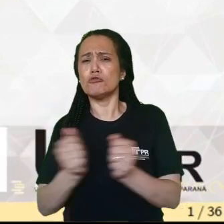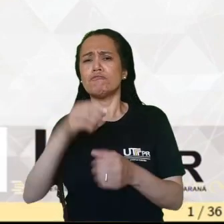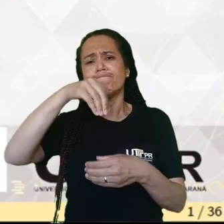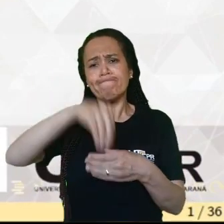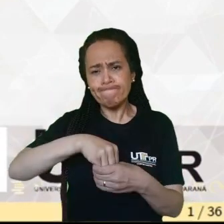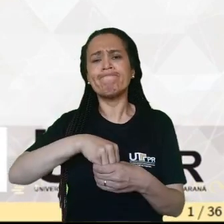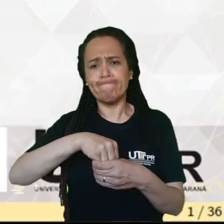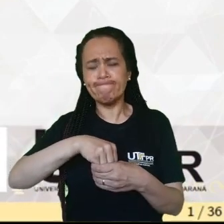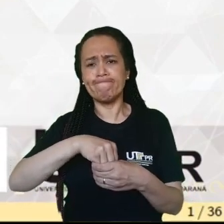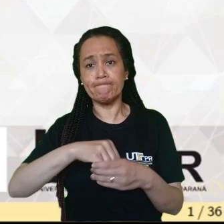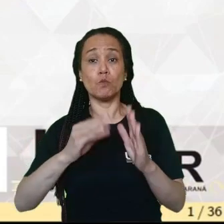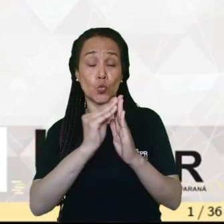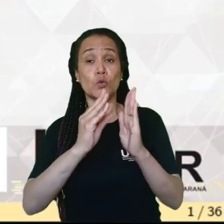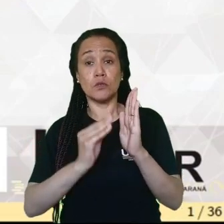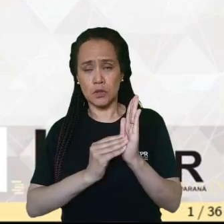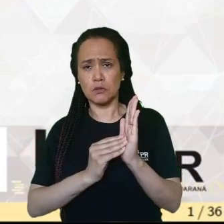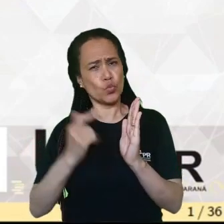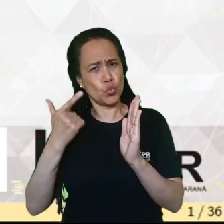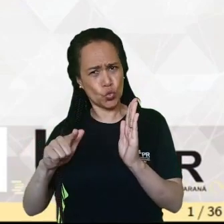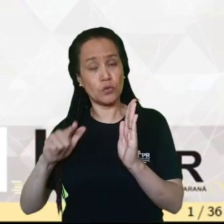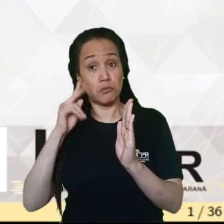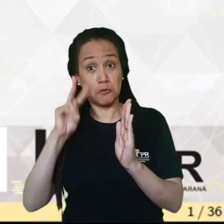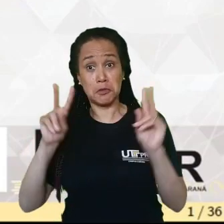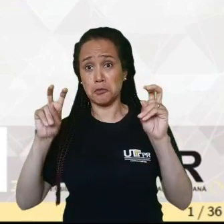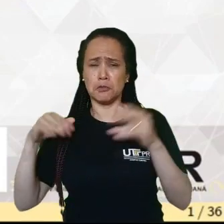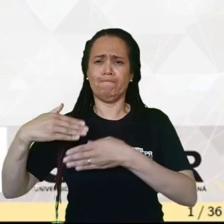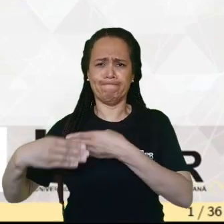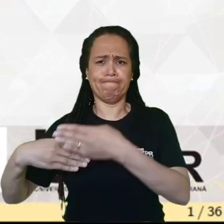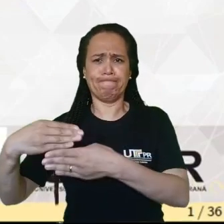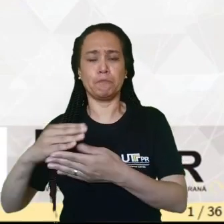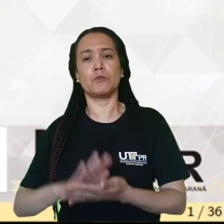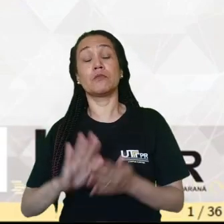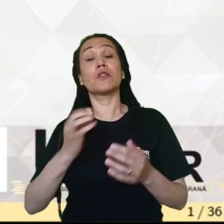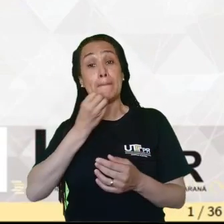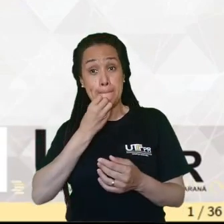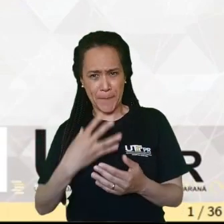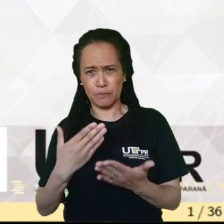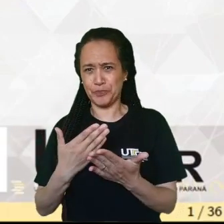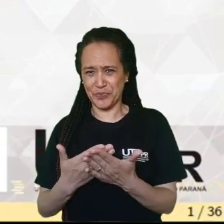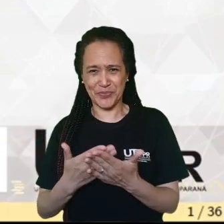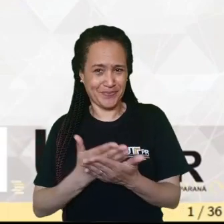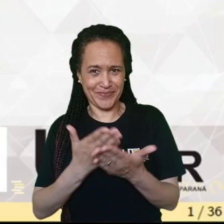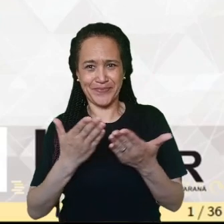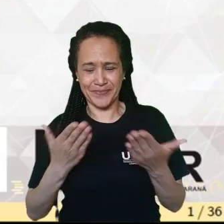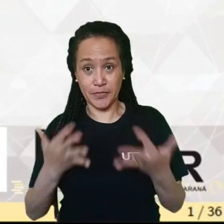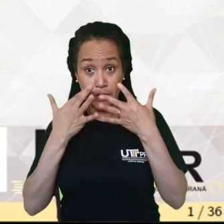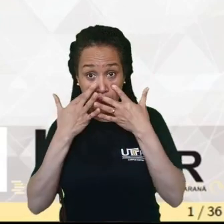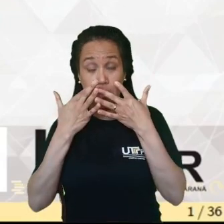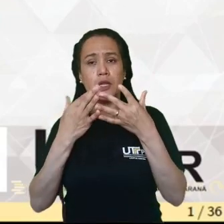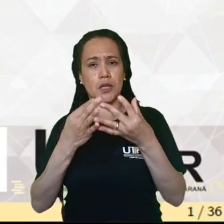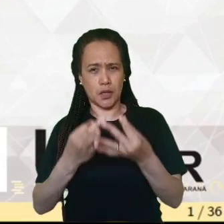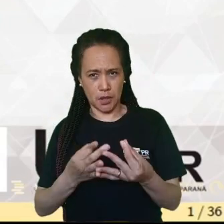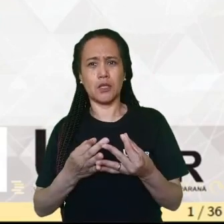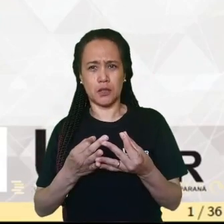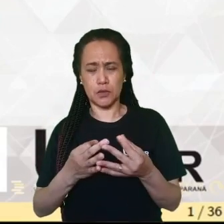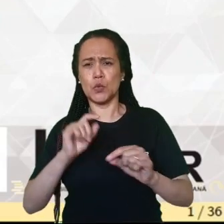em todos os outros conteúdos que vocês verão na sequência. Então, uma boa aula para vocês,